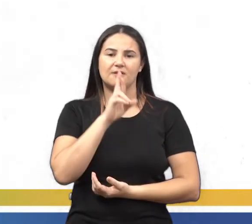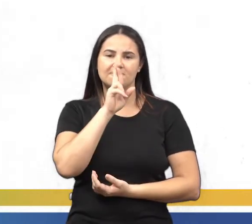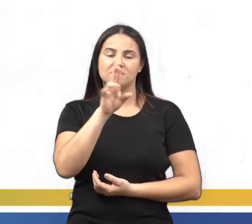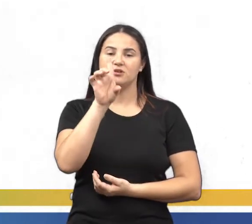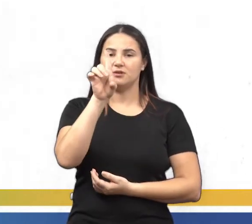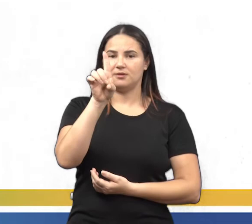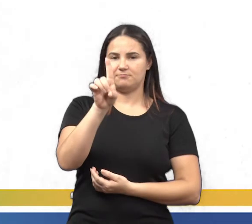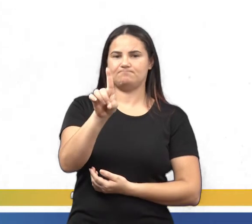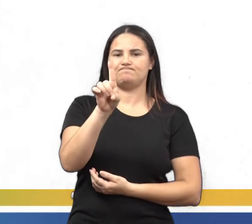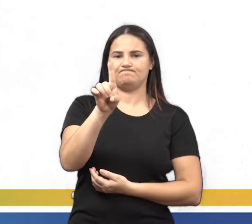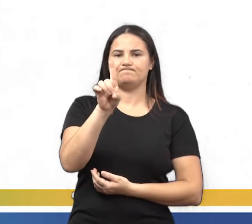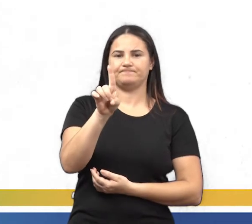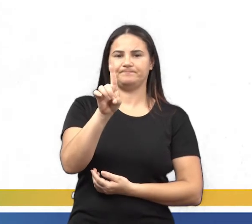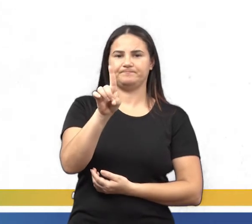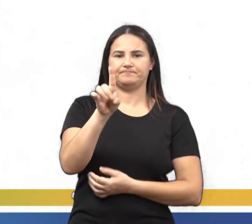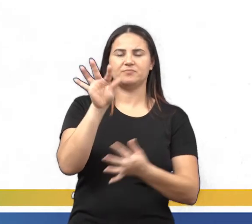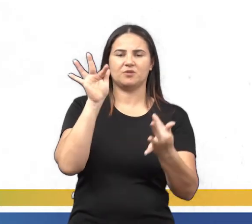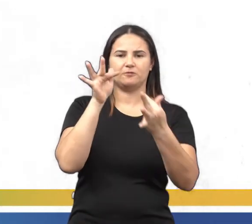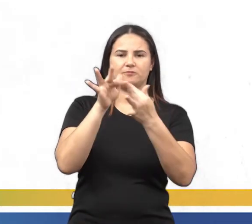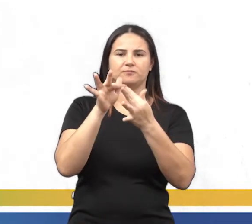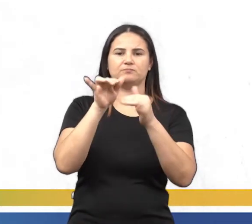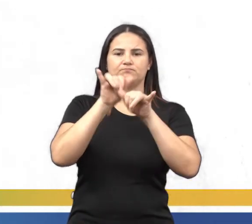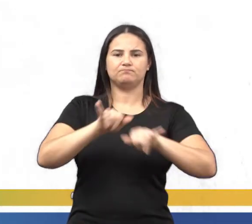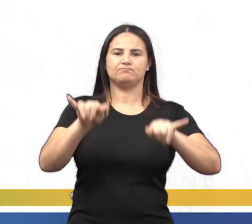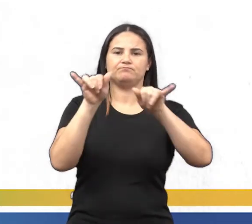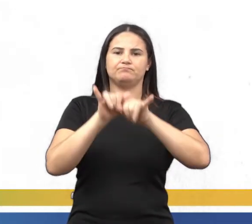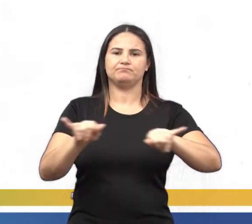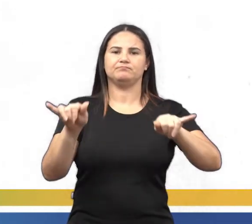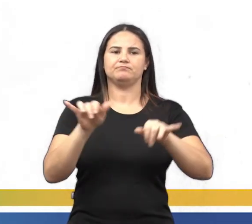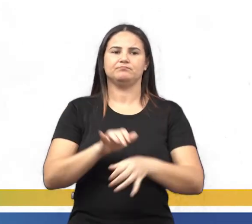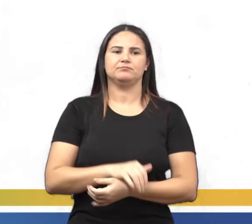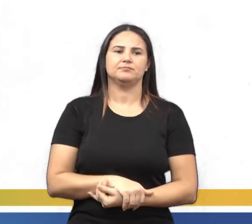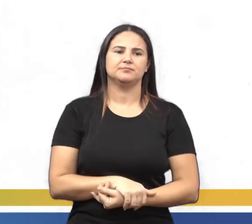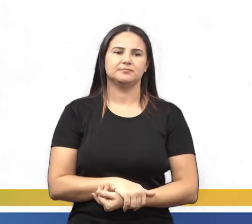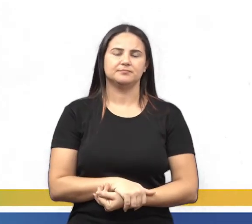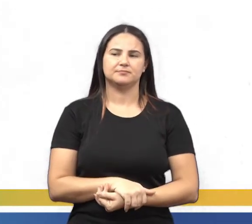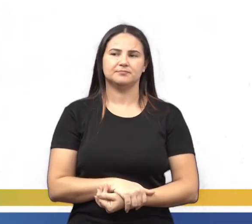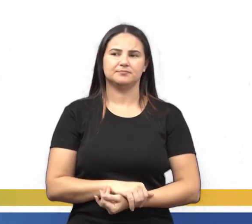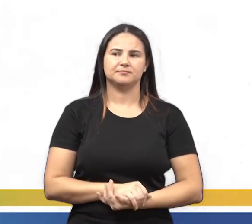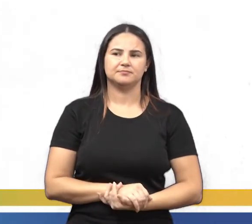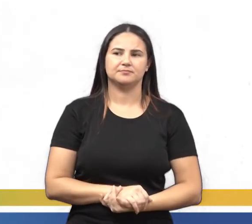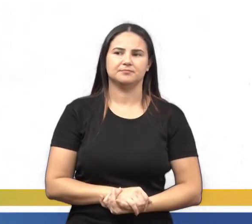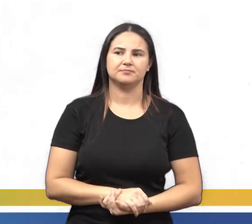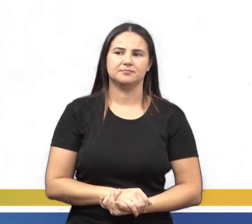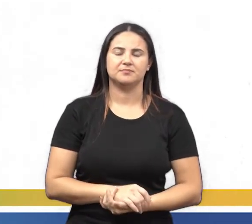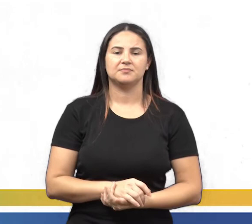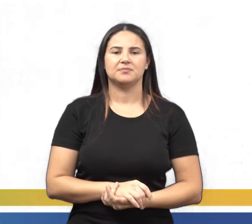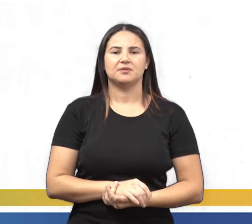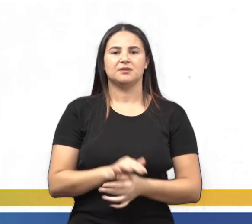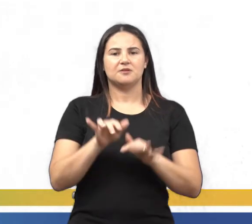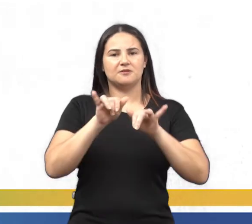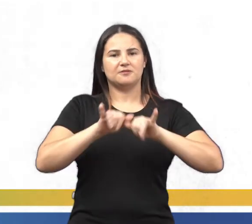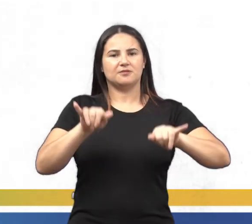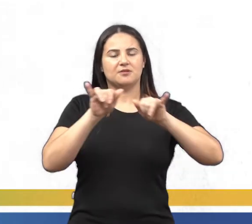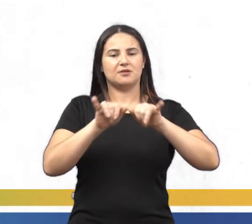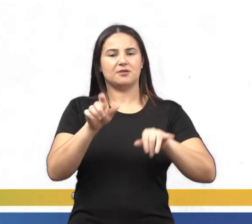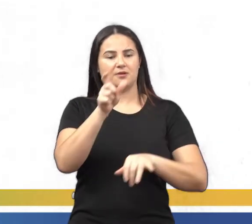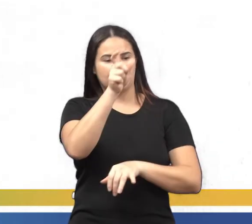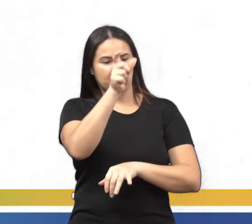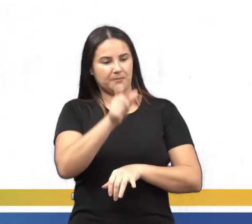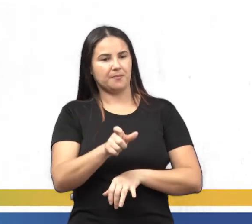Função informativa, muito bem, quem disse letra D, né? É uma função de informar fatos sobre uma pessoa, no caso dessa entrevista aí,